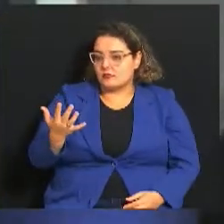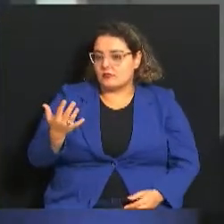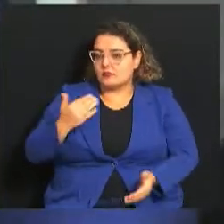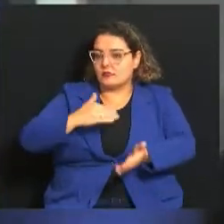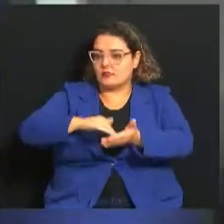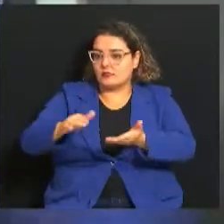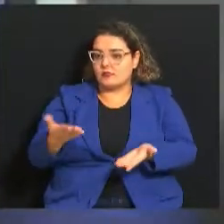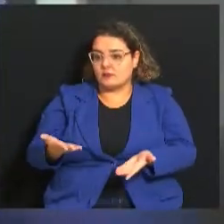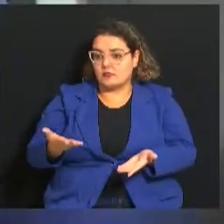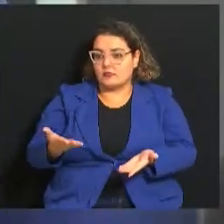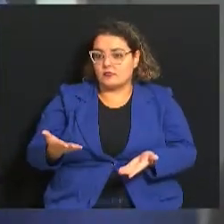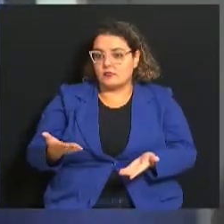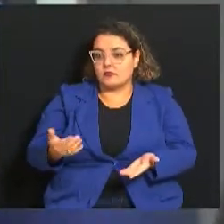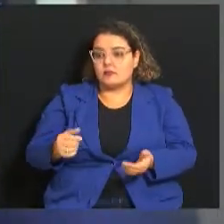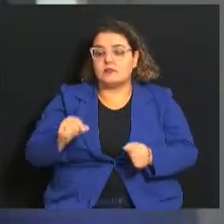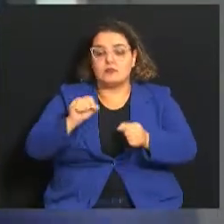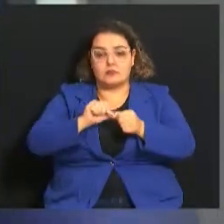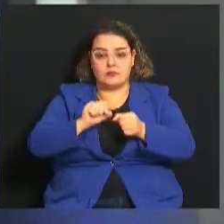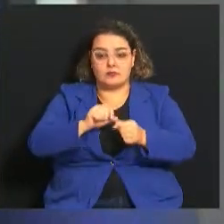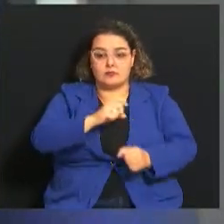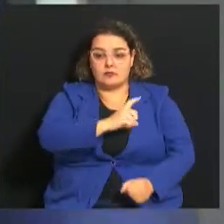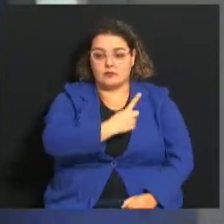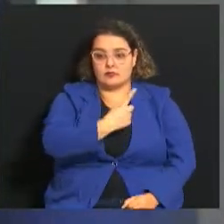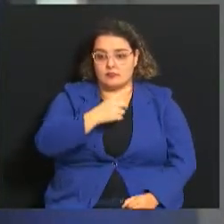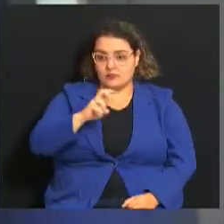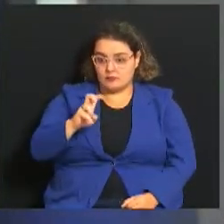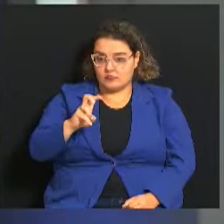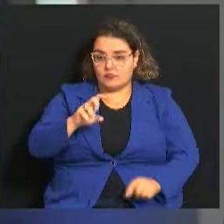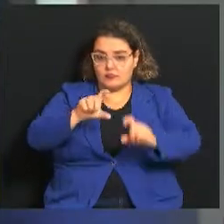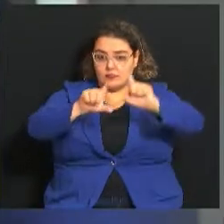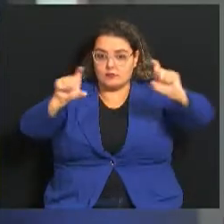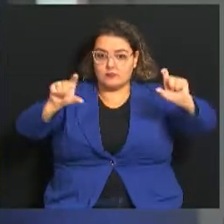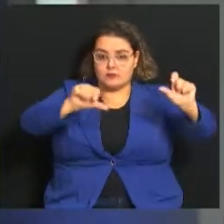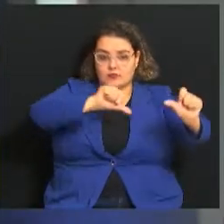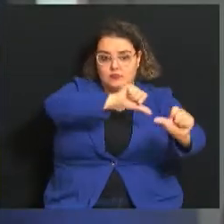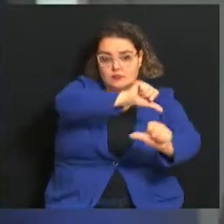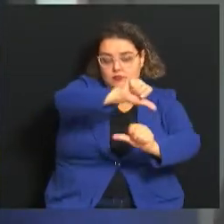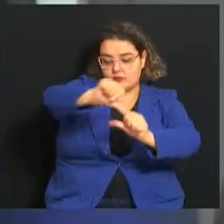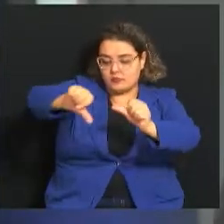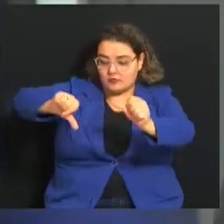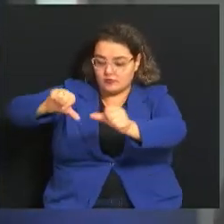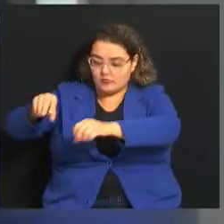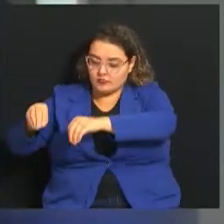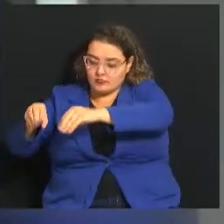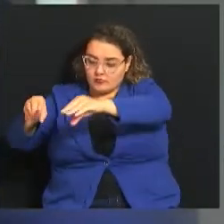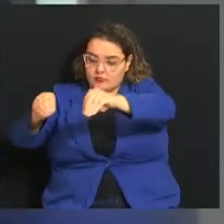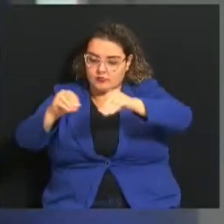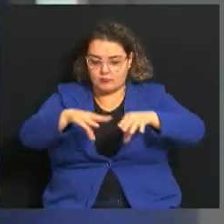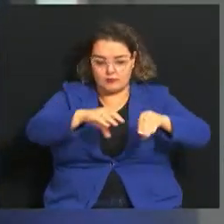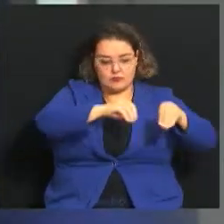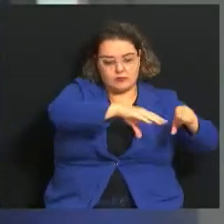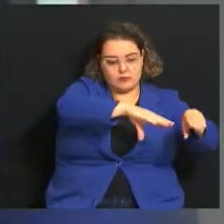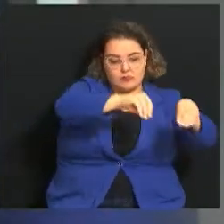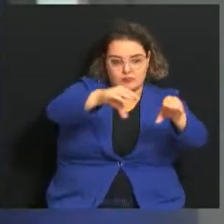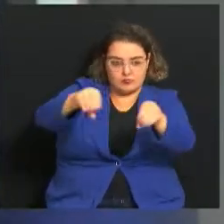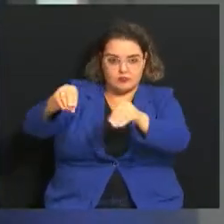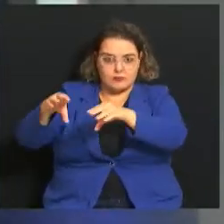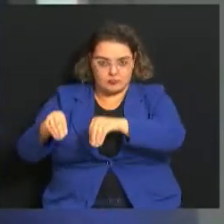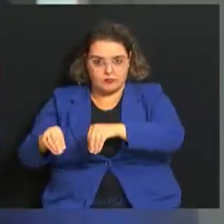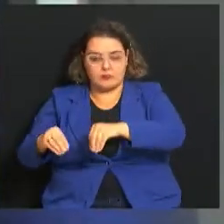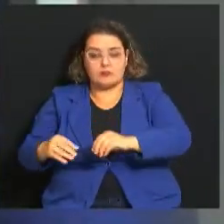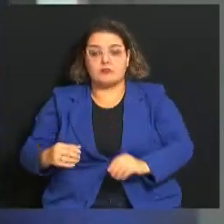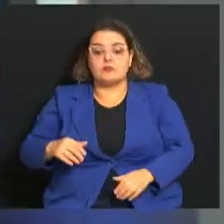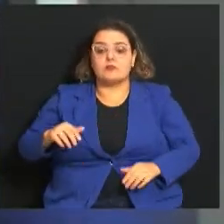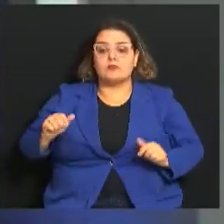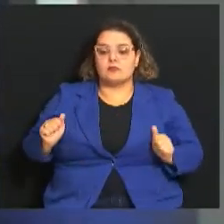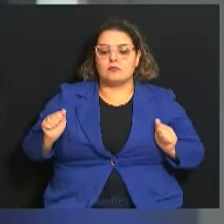gente confeccionou 15 faixas que vão ser rotativas. As equipes vão entrar em campo com a faixa e vai ser